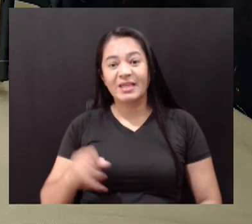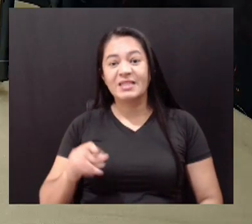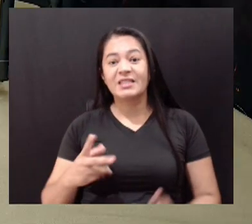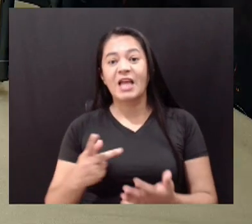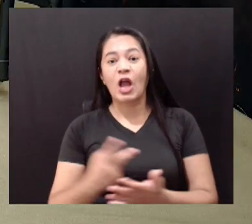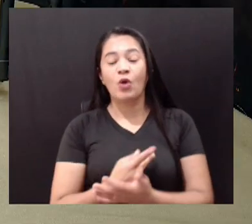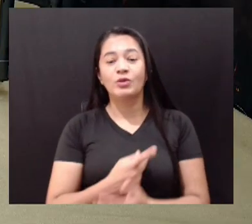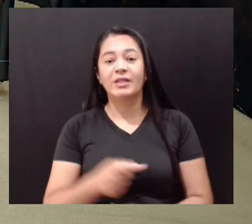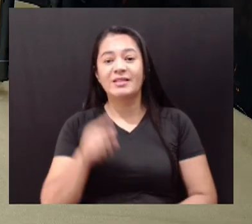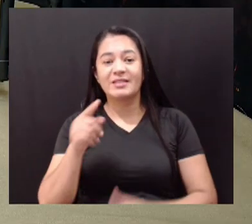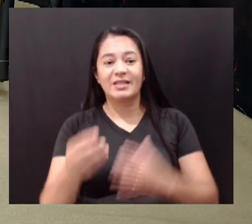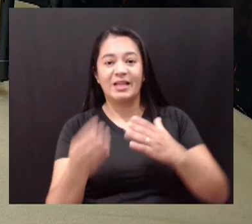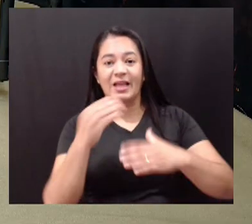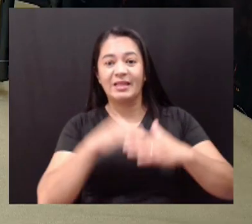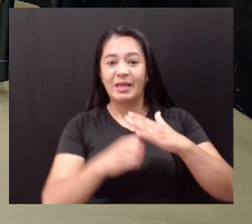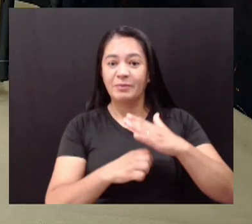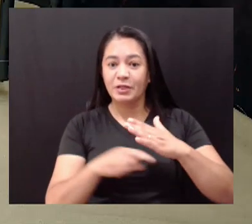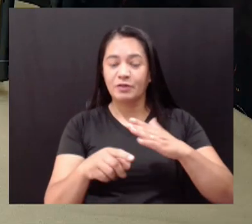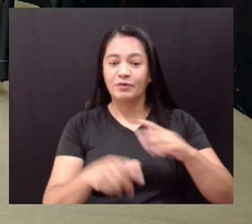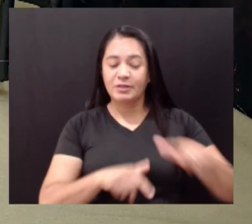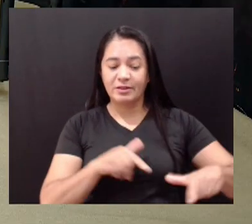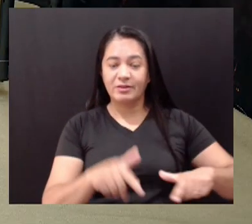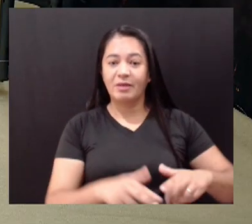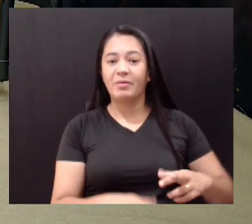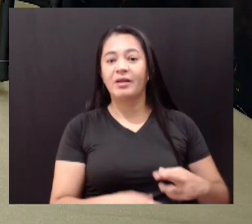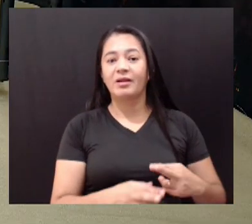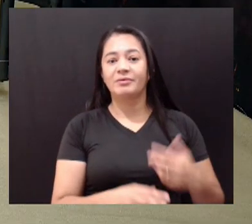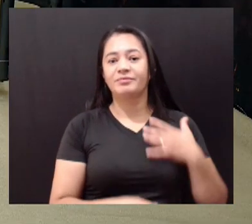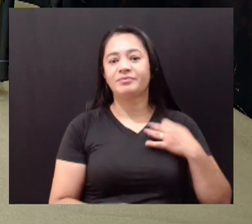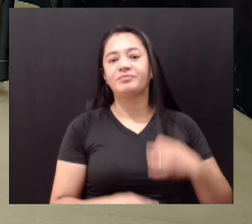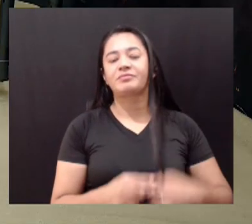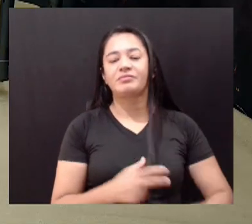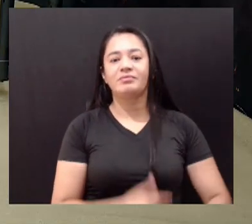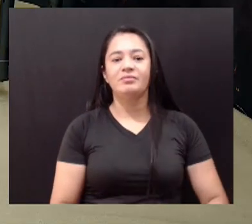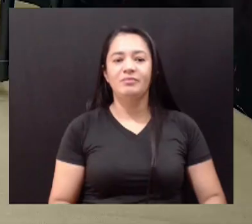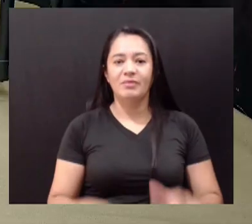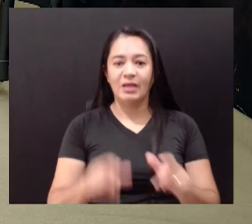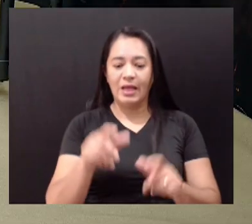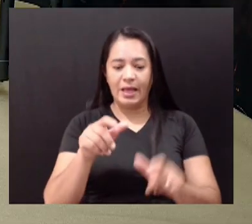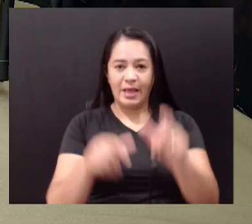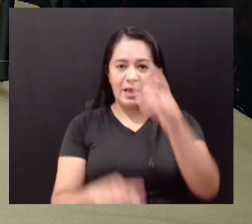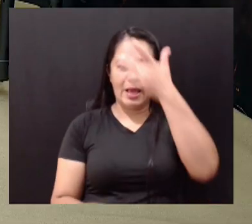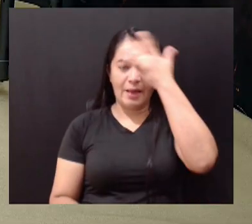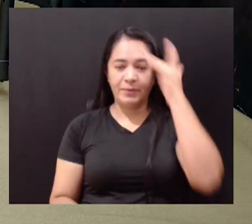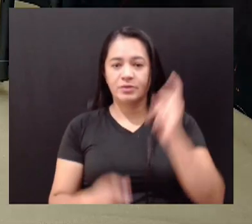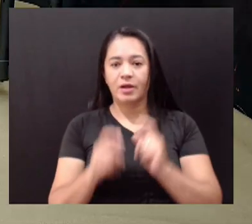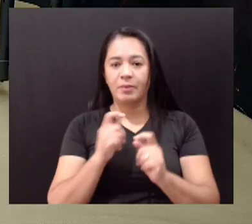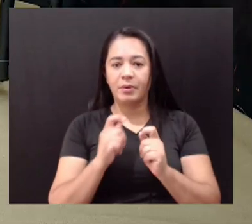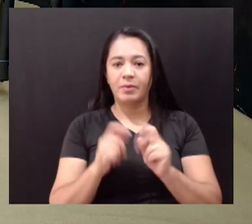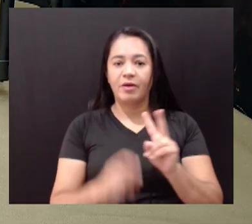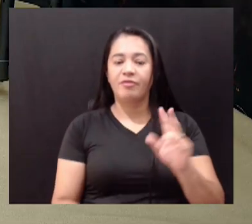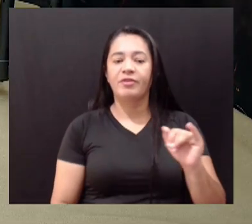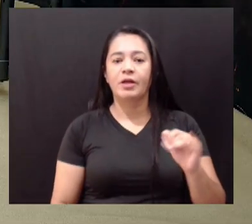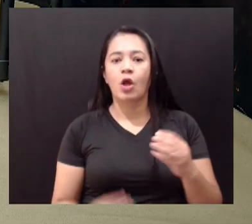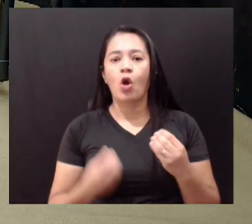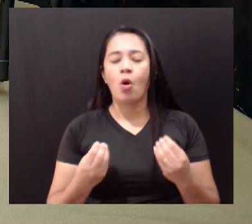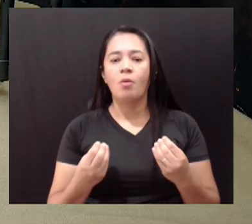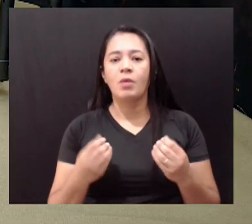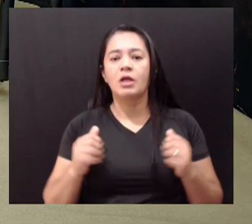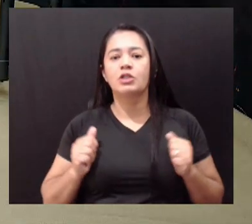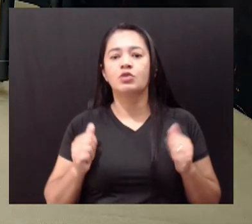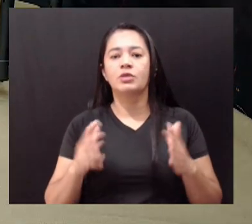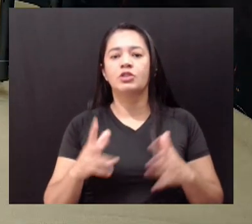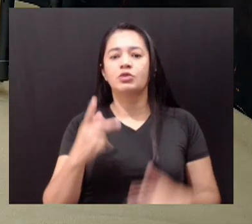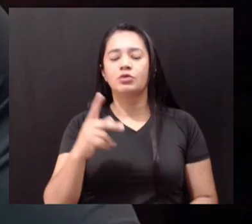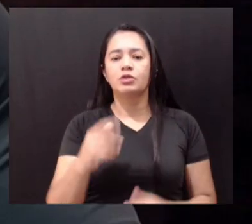está, que você está lá com a pessoa que vai fazer a entrevista, qual que é a sua atitude, assim, de primeira, assim, o que que você